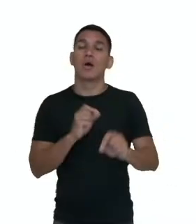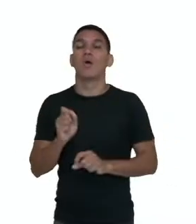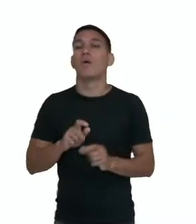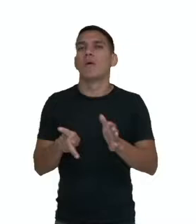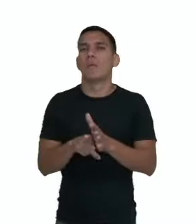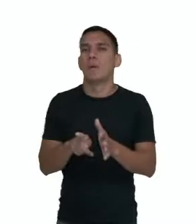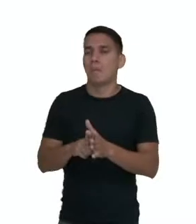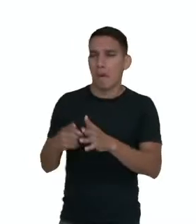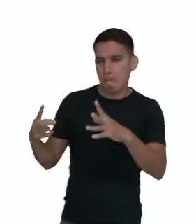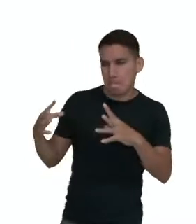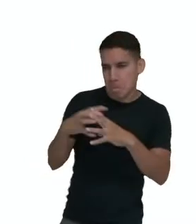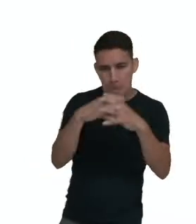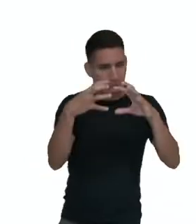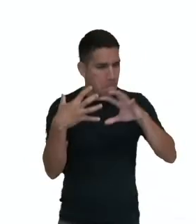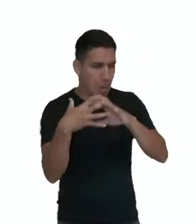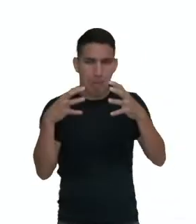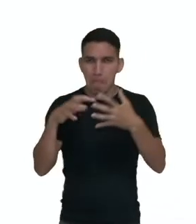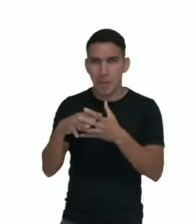destruir mutuamente.